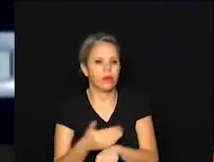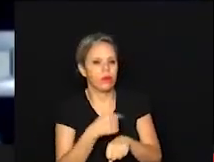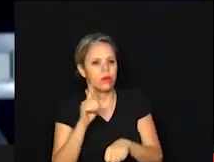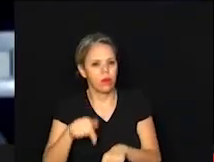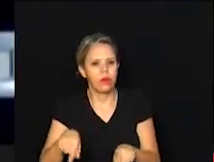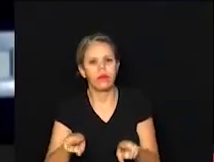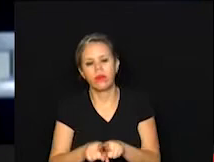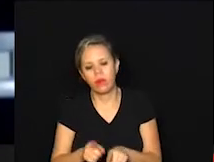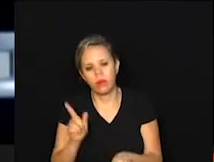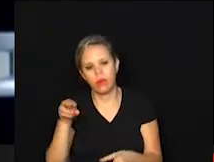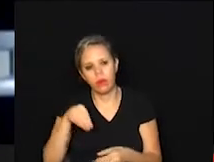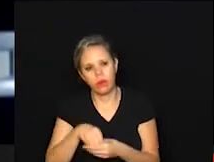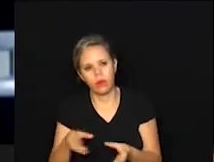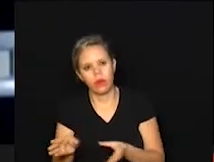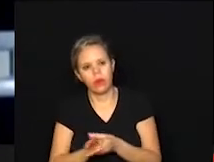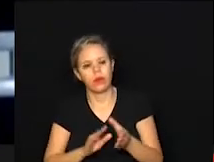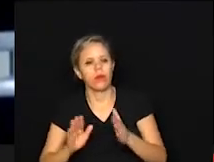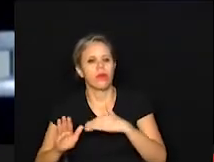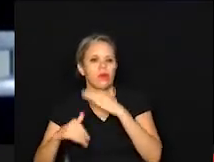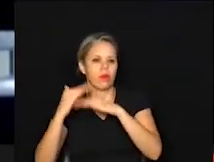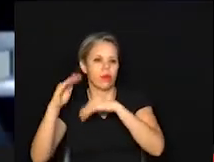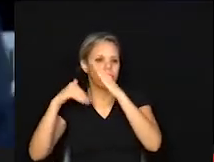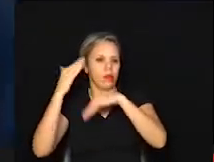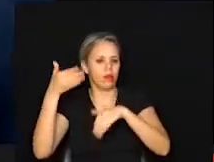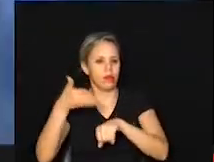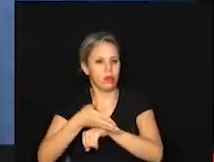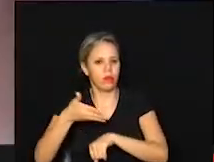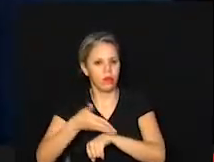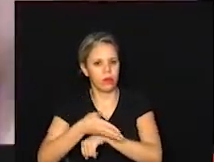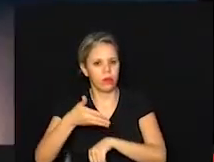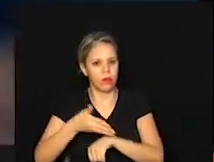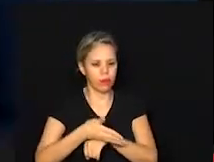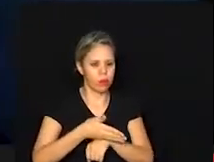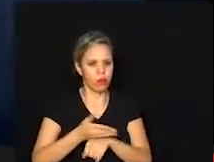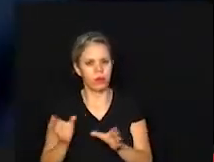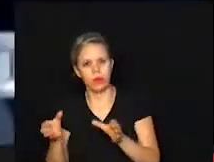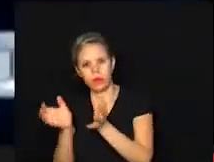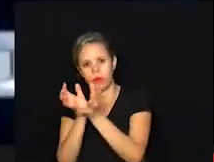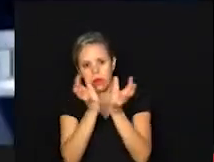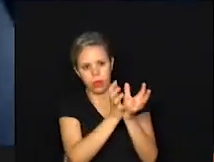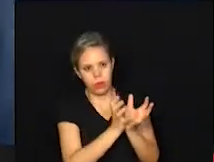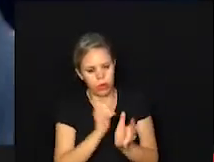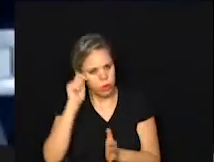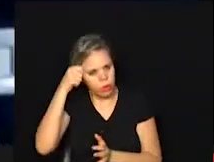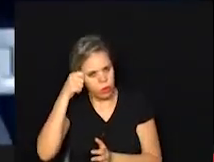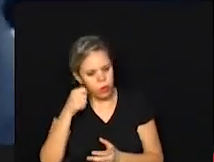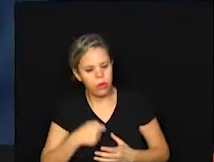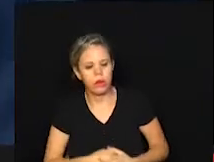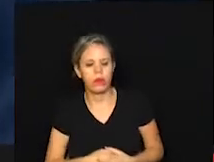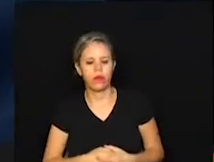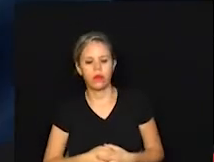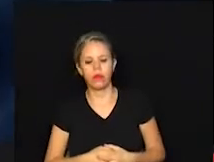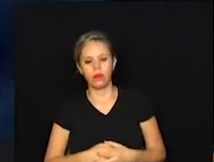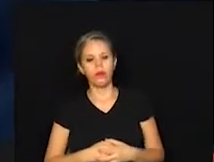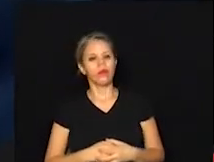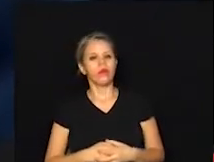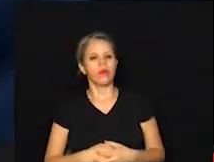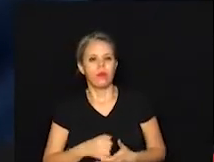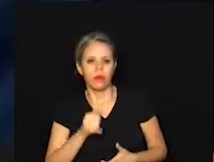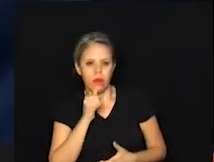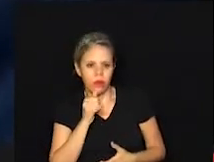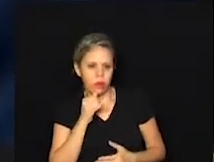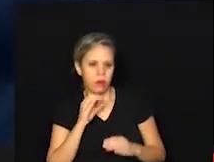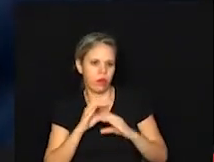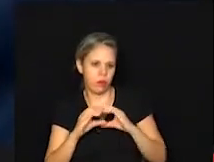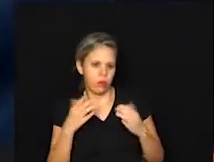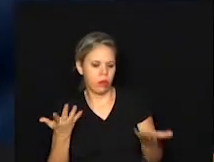também Conselho de Desenvolvimento e Participação da Comunidade Negra, enfim. E a questão da